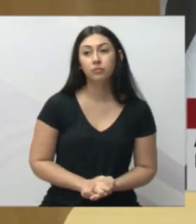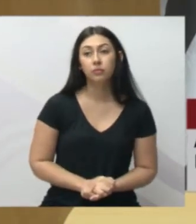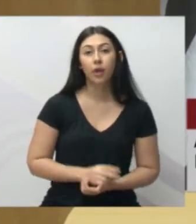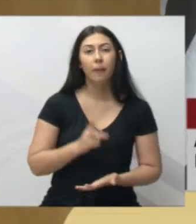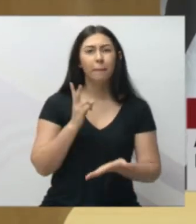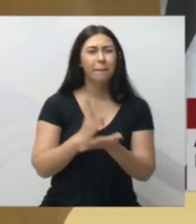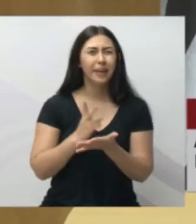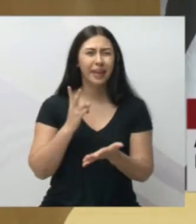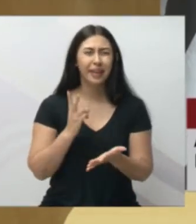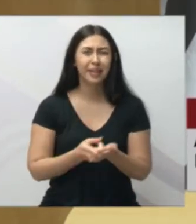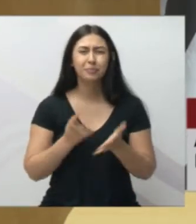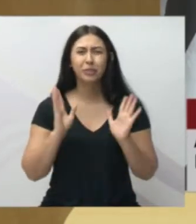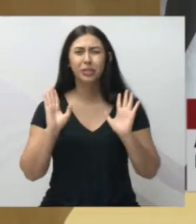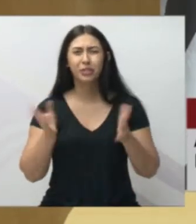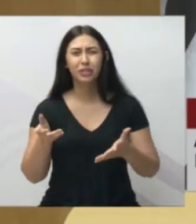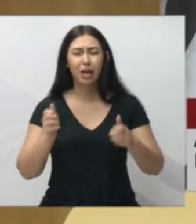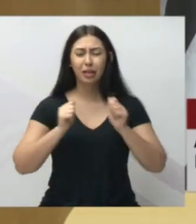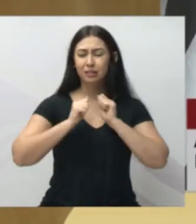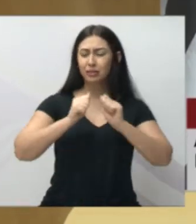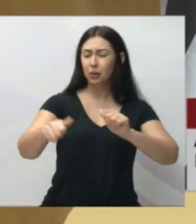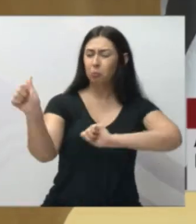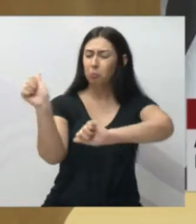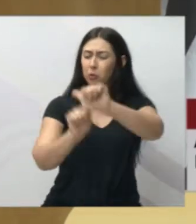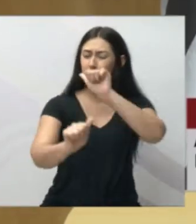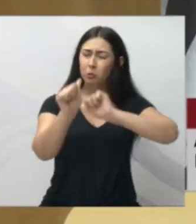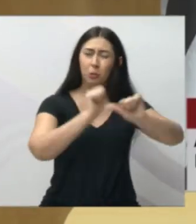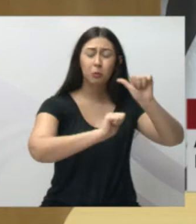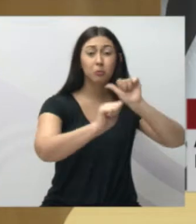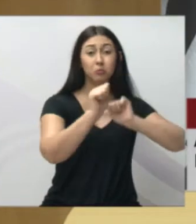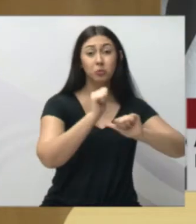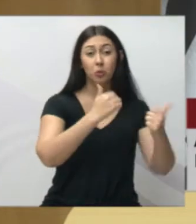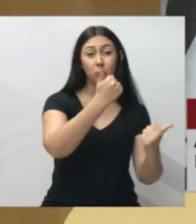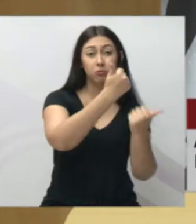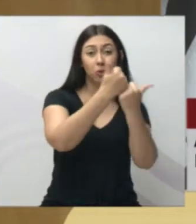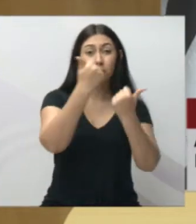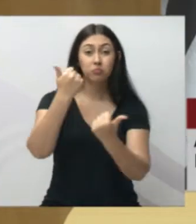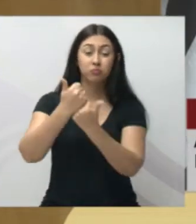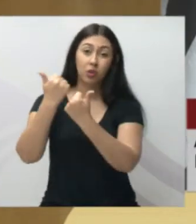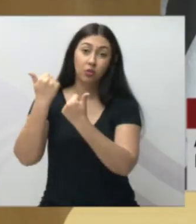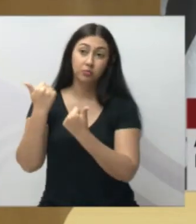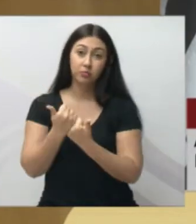passou vários assessores no meu gabinete, trabalhando comigo,